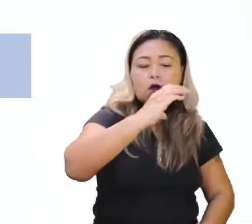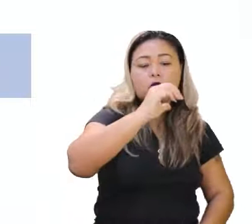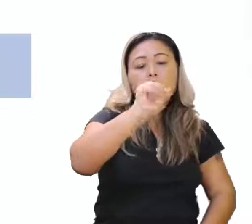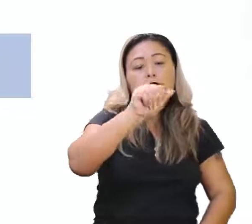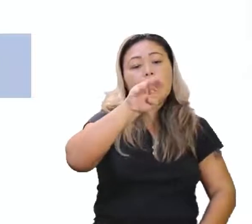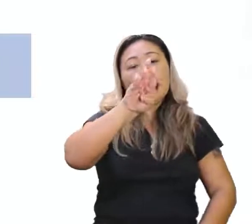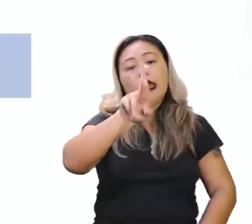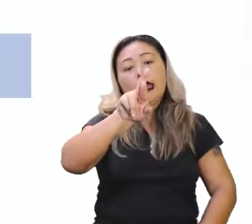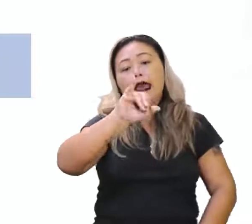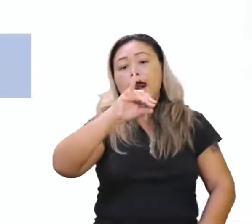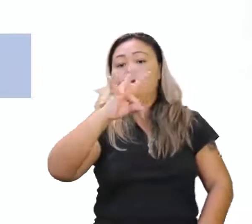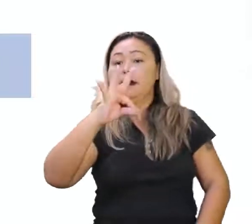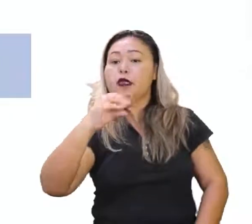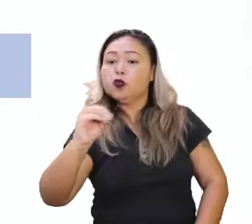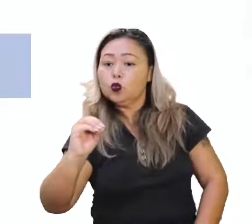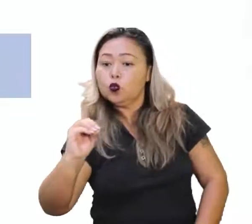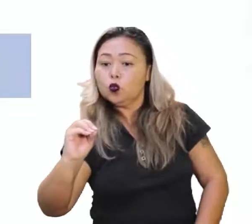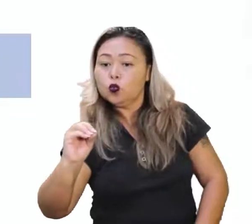cabrito.